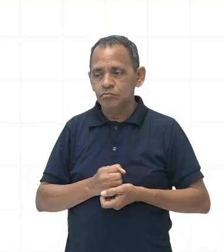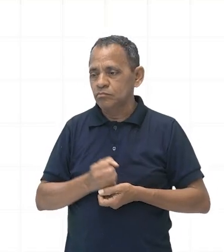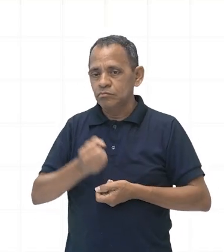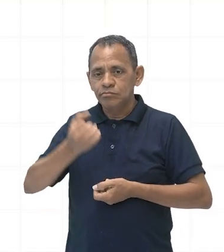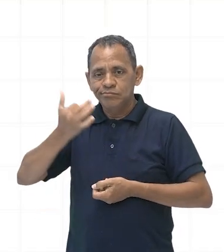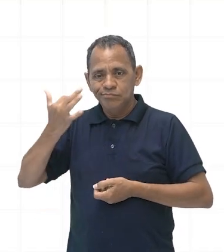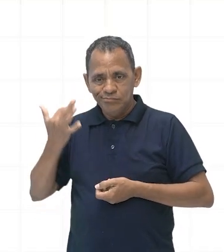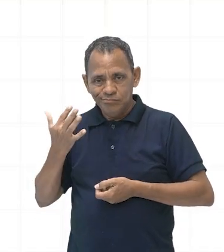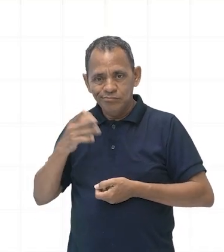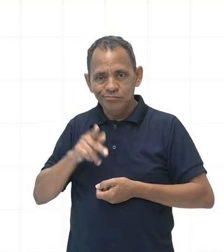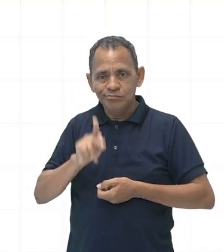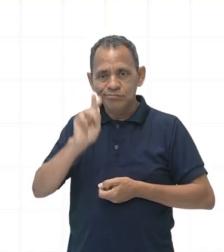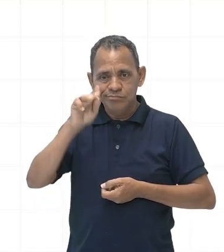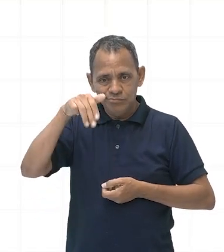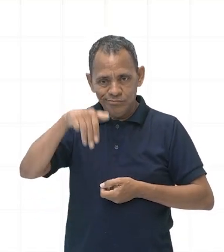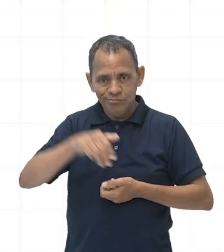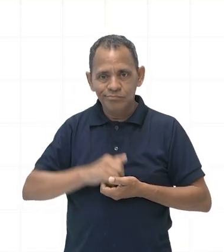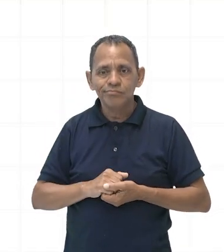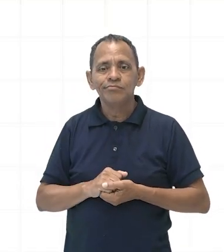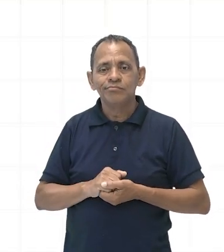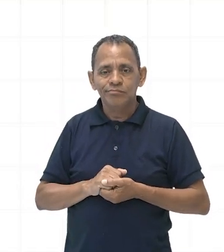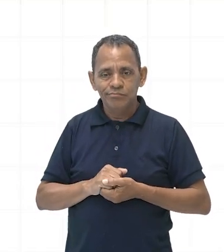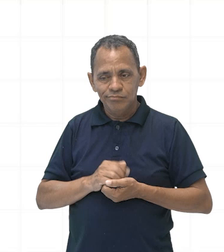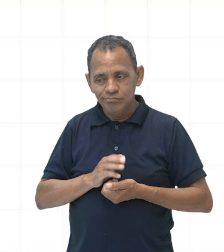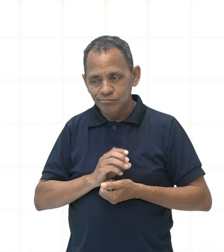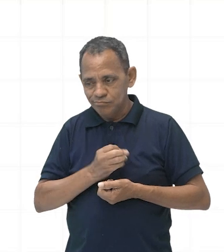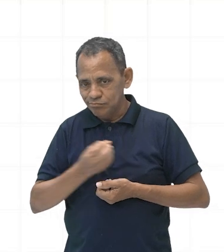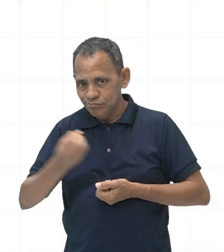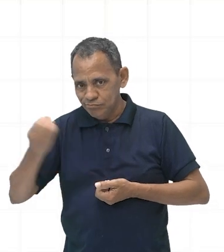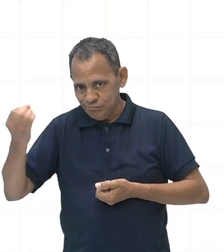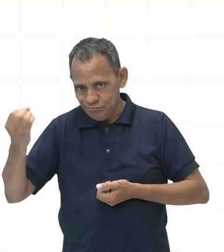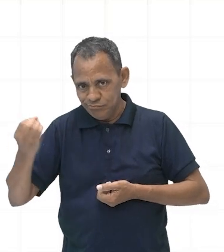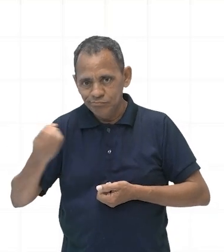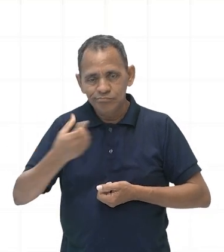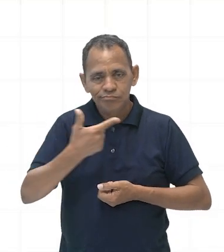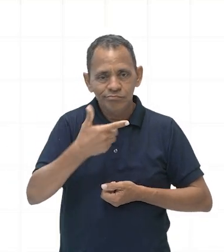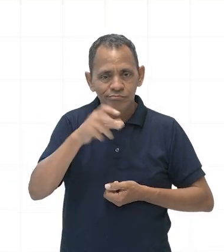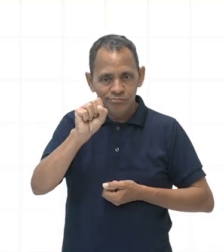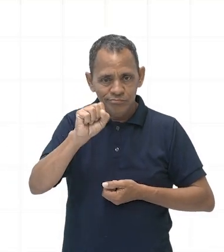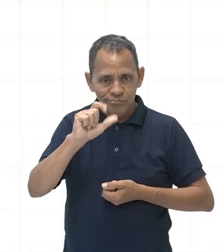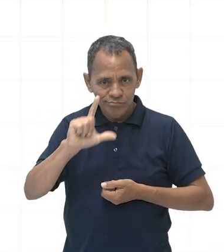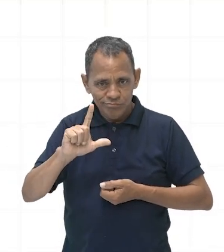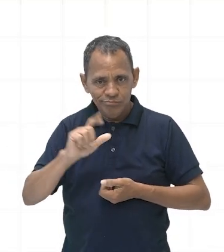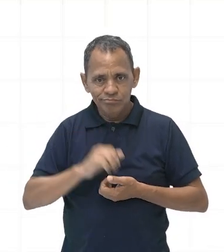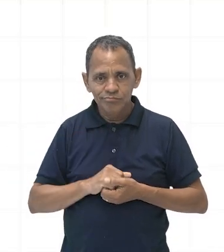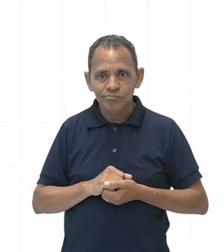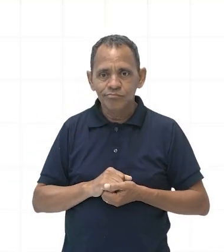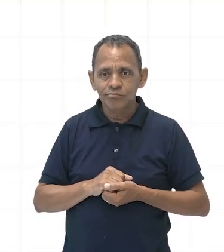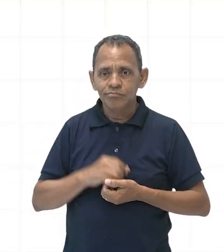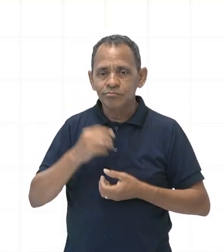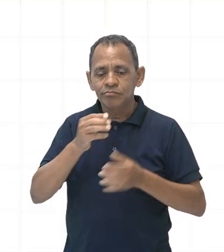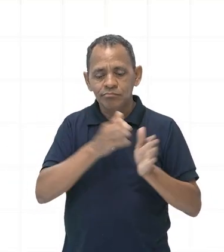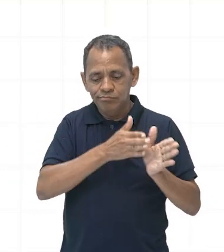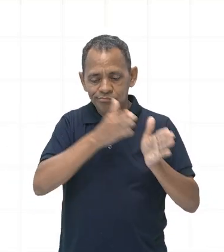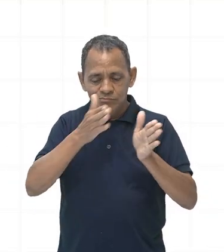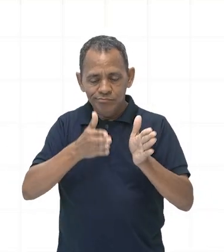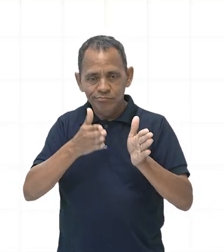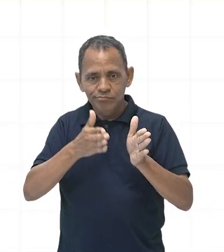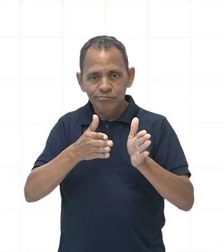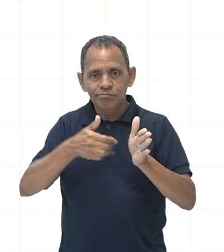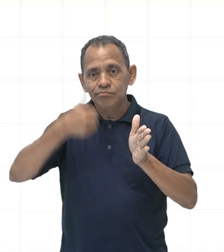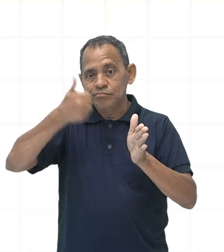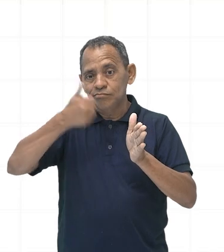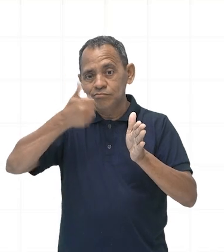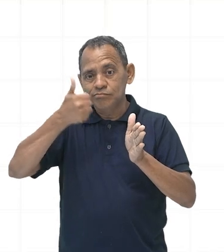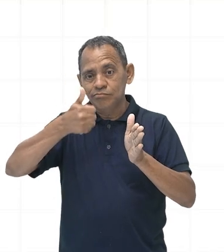quilômetros ele percorrerá dispondo de 28 litros? E agora, qual foi o primeiro passo, né, que eu indiquei para vocês?